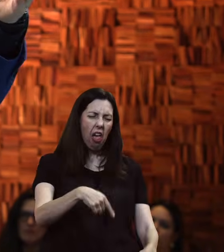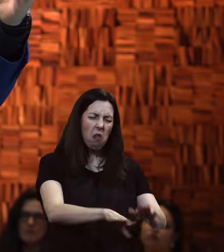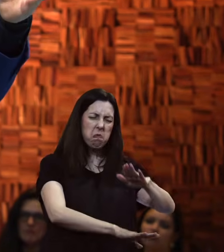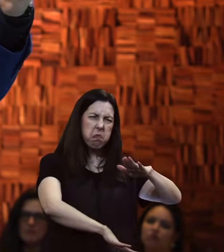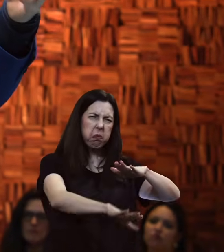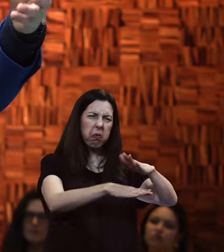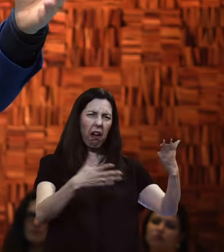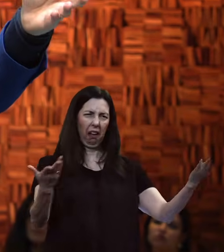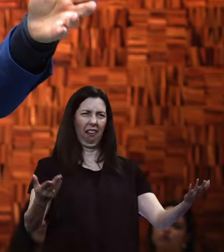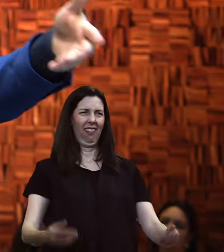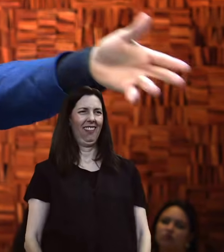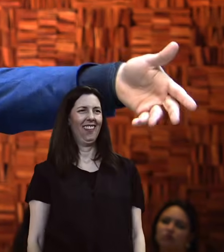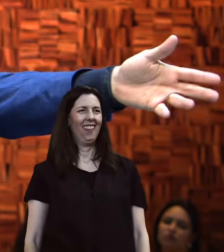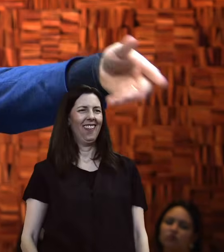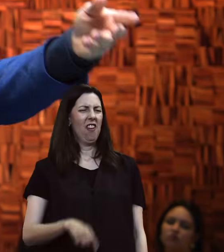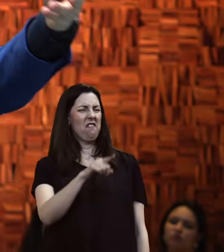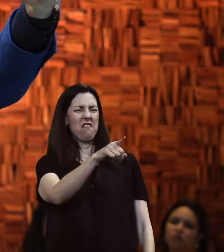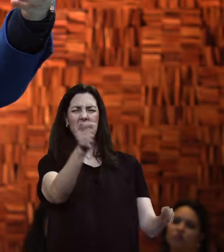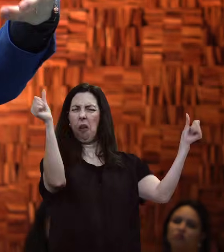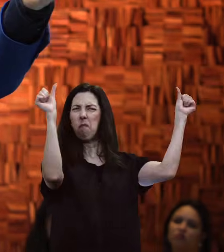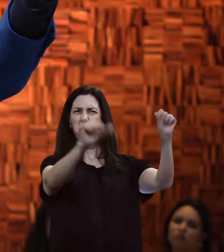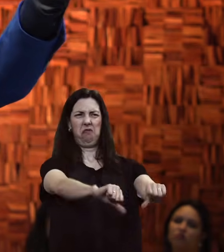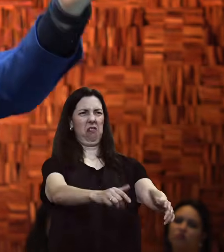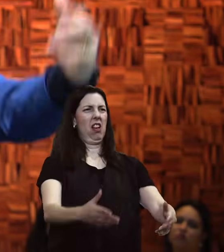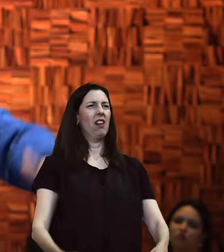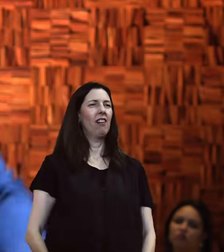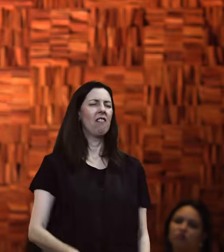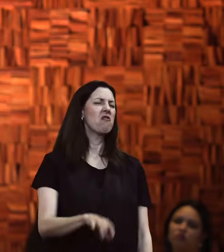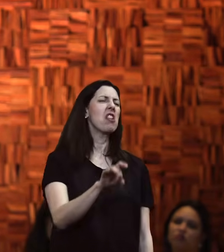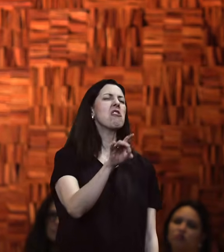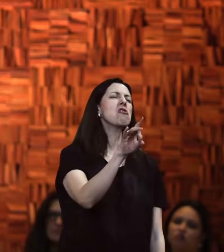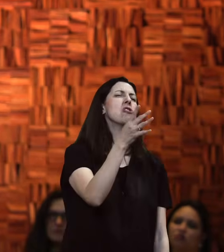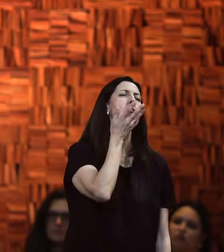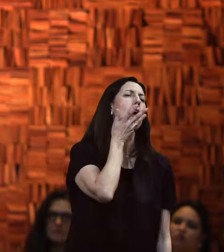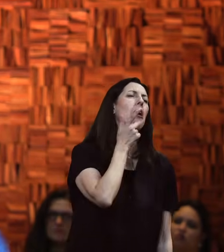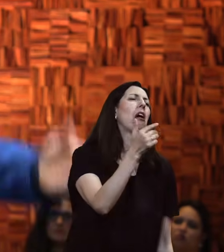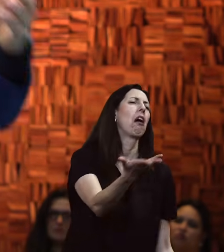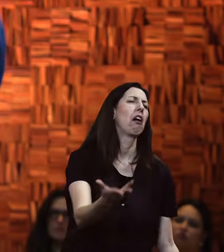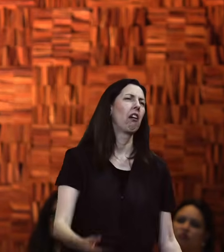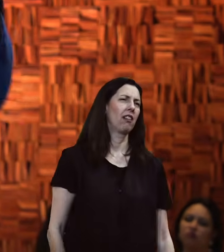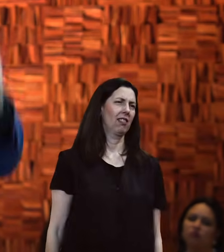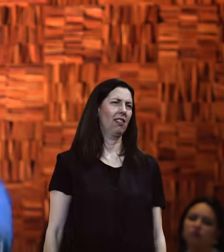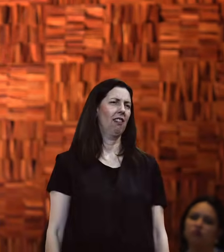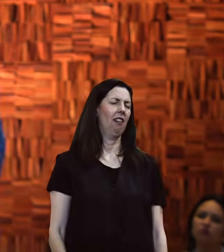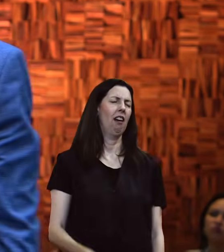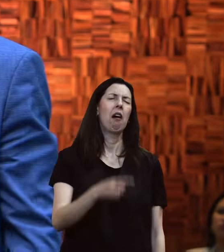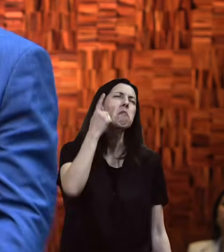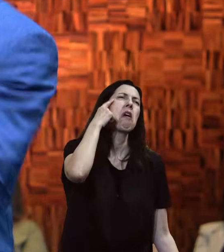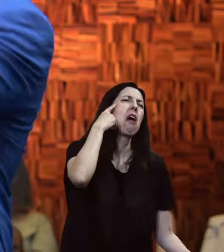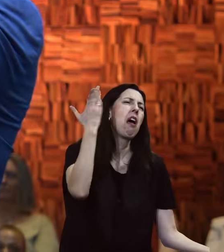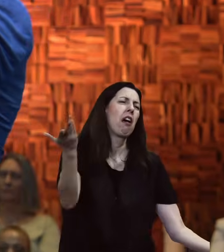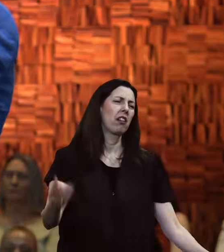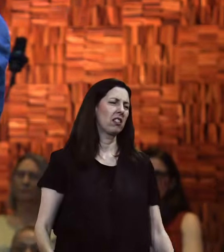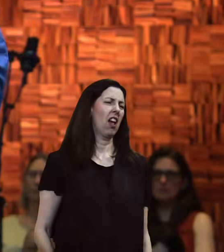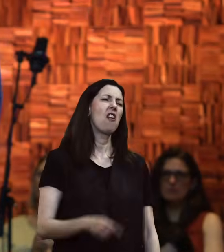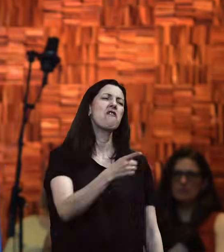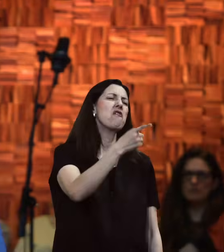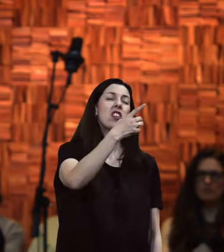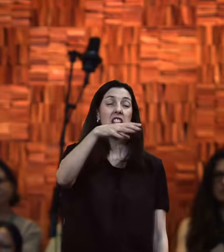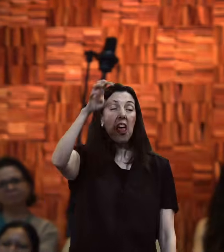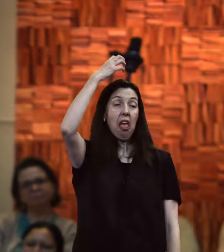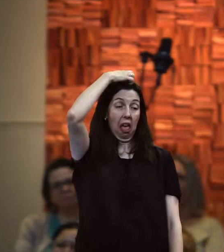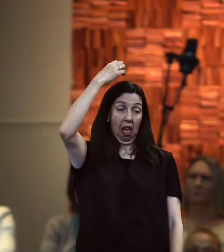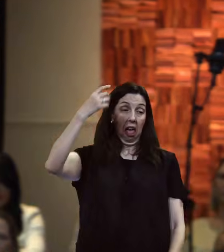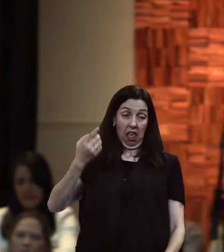Olha, você é só um menino. Onde já se viu? Você vai reinar sobre